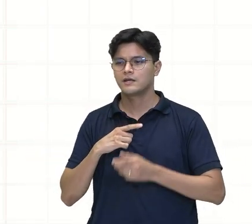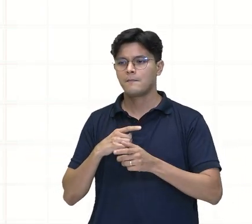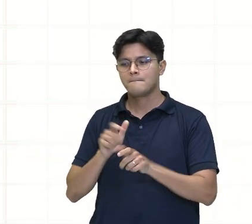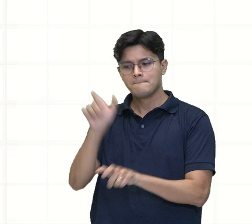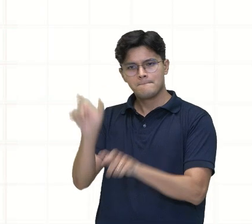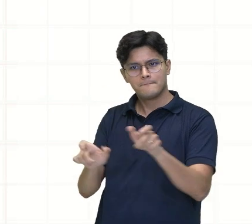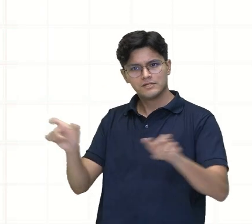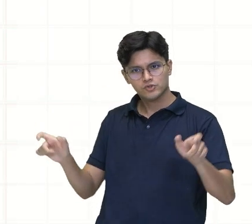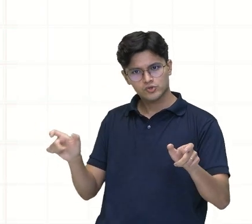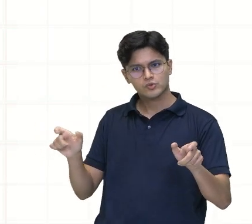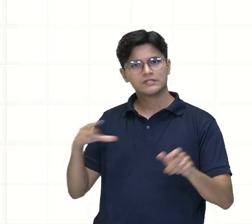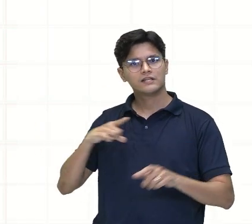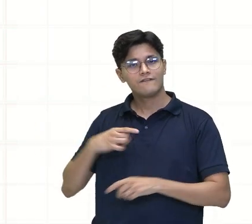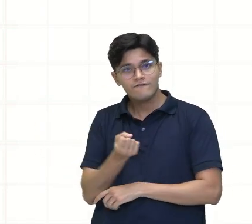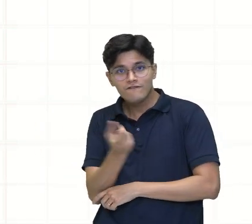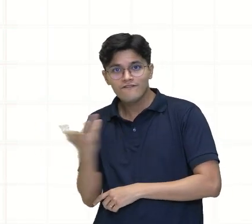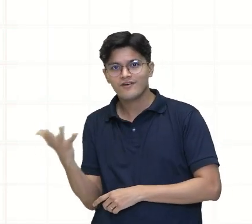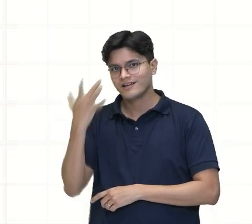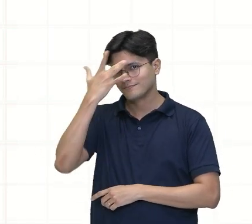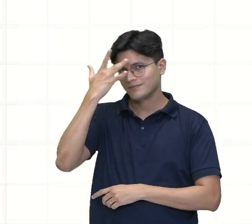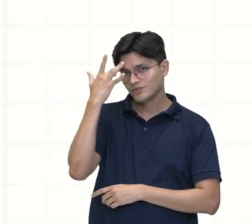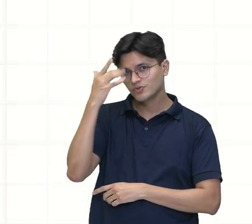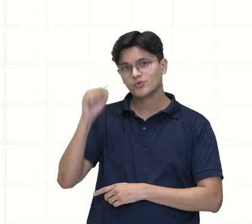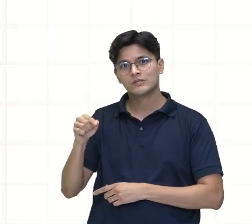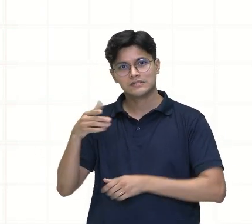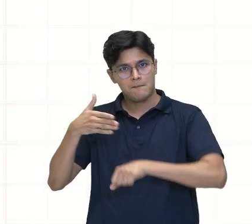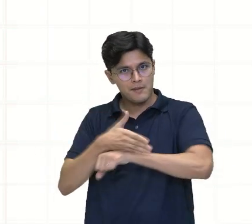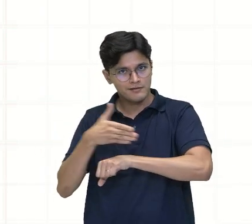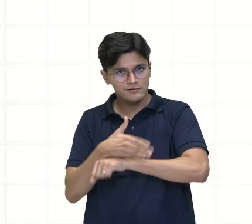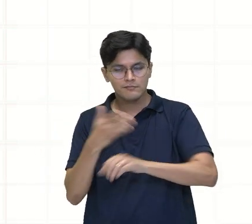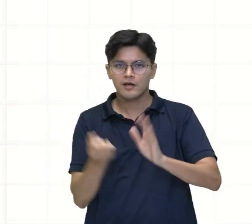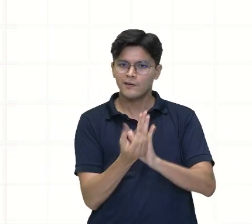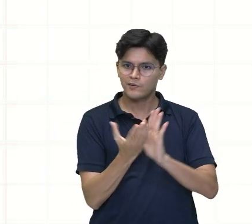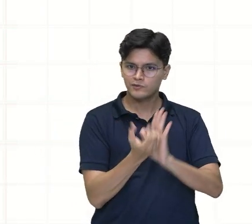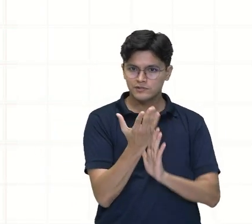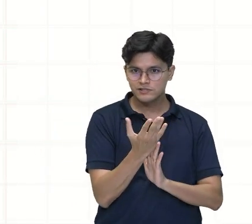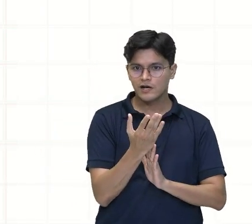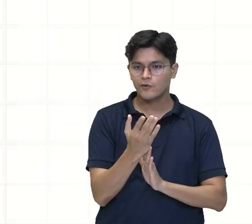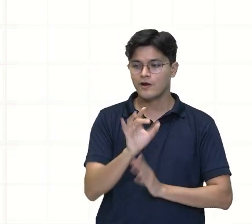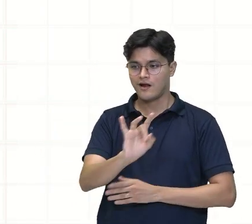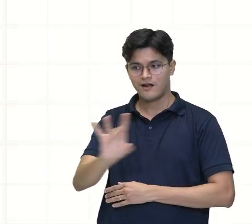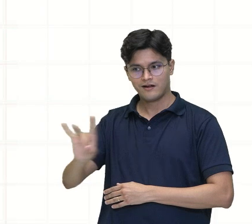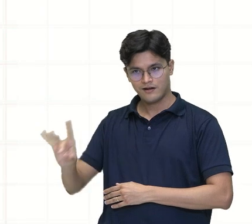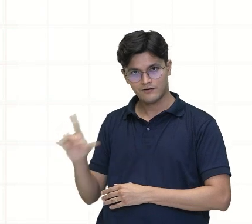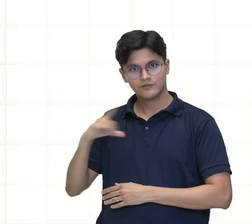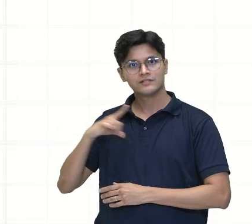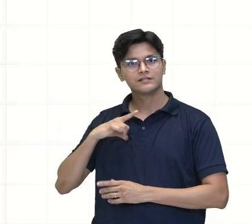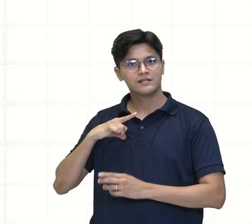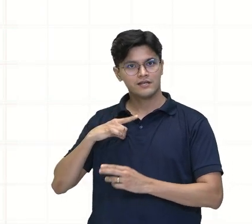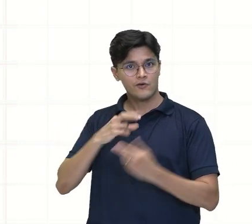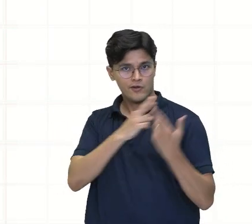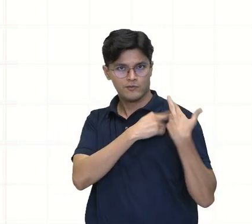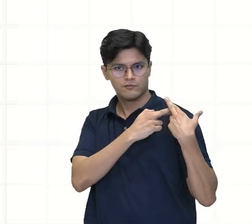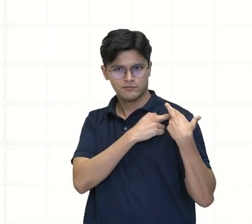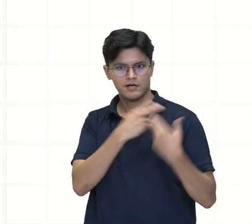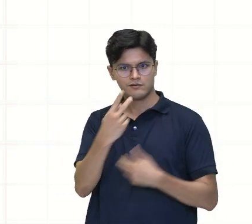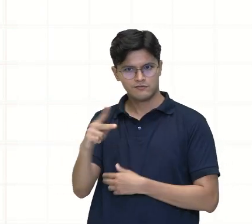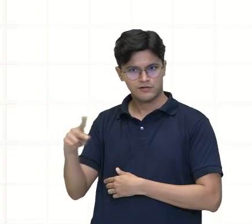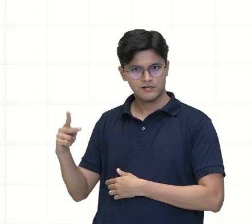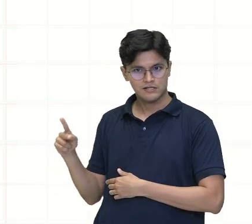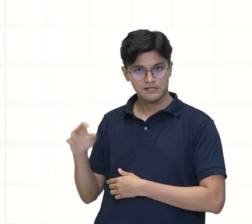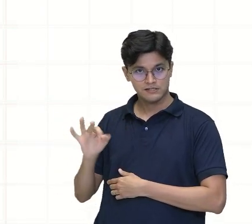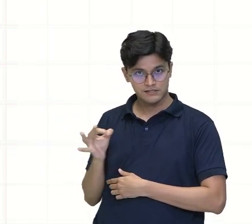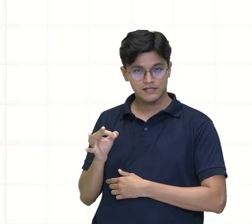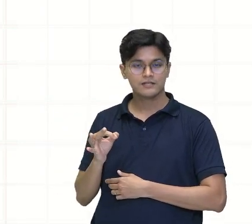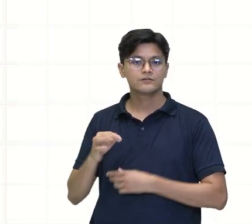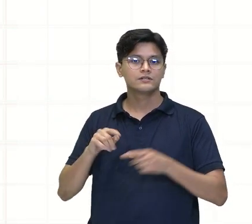pessoa produzindo, tem várias pessoas, e essa produção, ela tem a supervisão de uma terceira pessoa aqui, e é essa